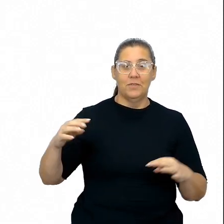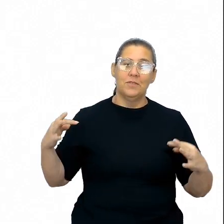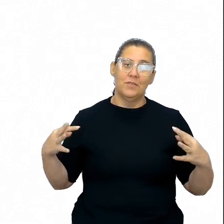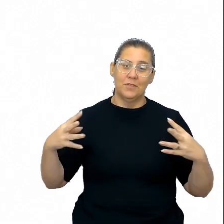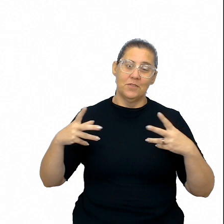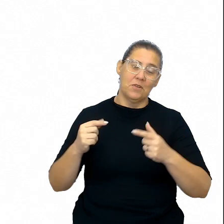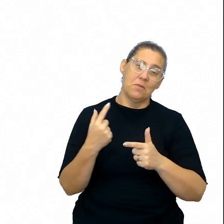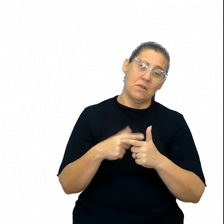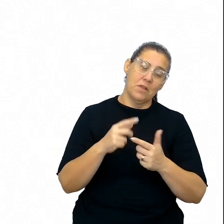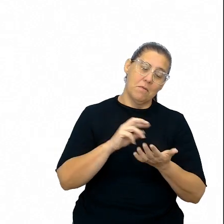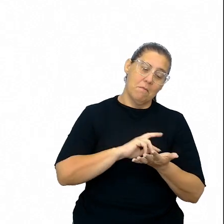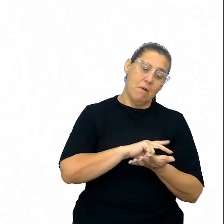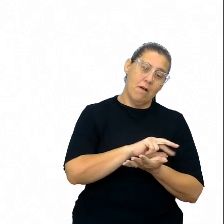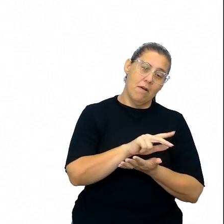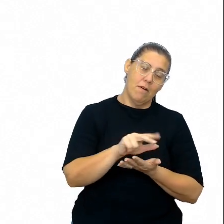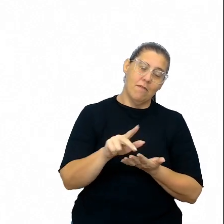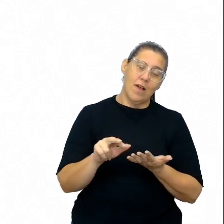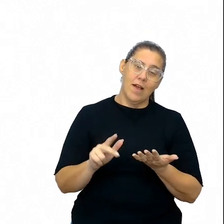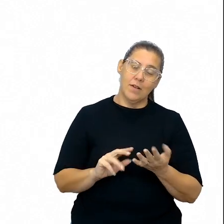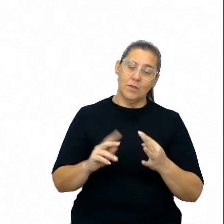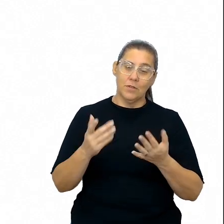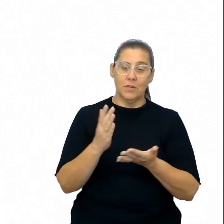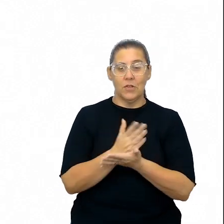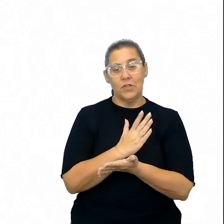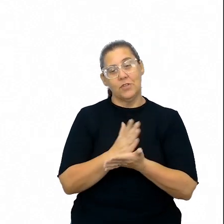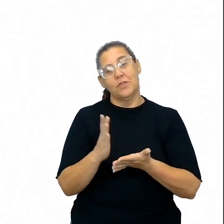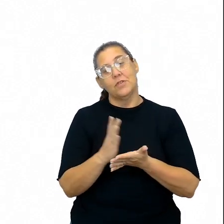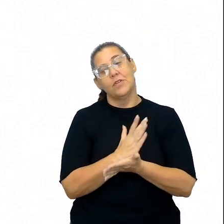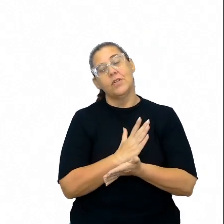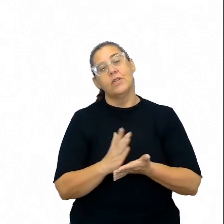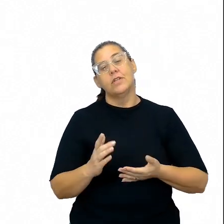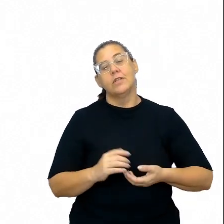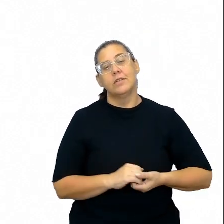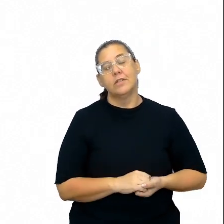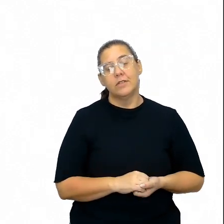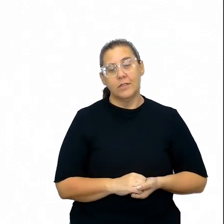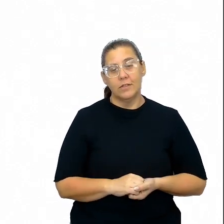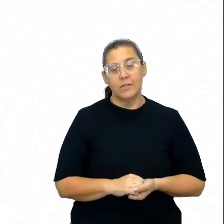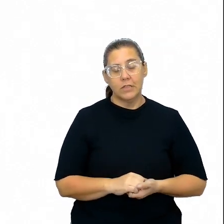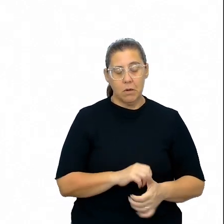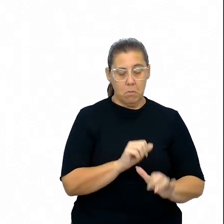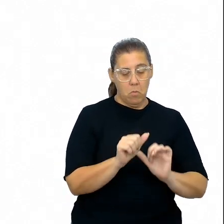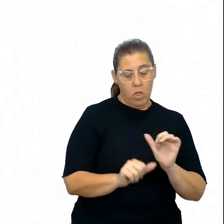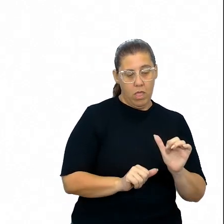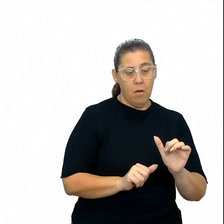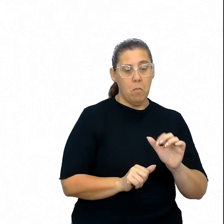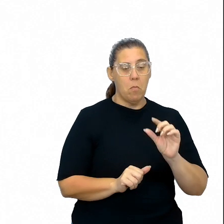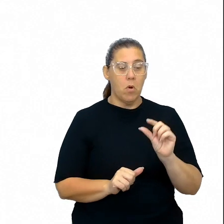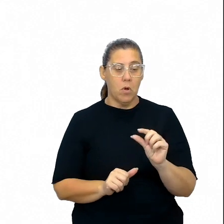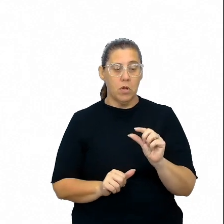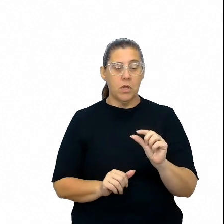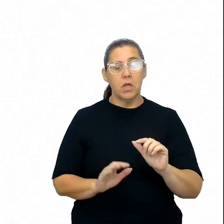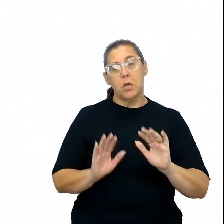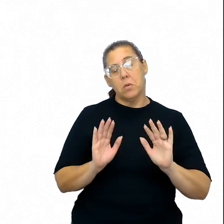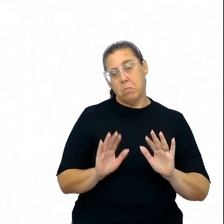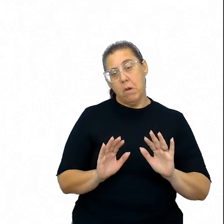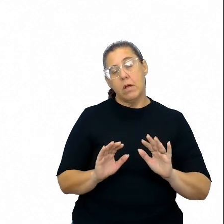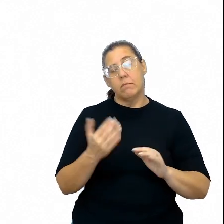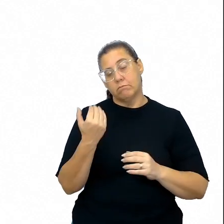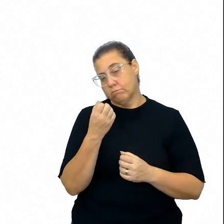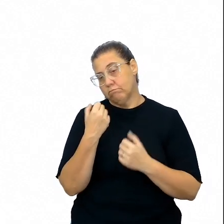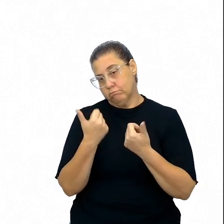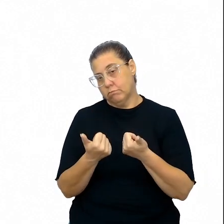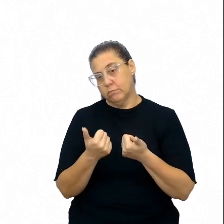eu tenho vários todos que foram divididas em parte. Tá, entendeu? Muda um pouquinho, isso ele vai como